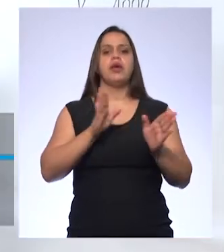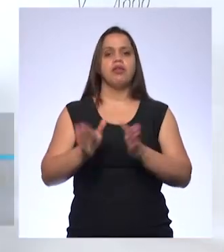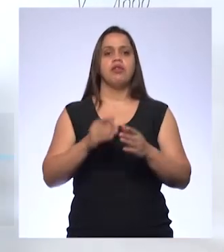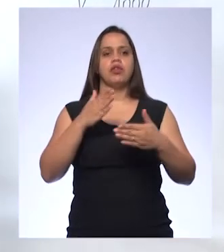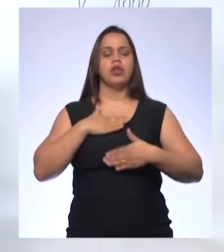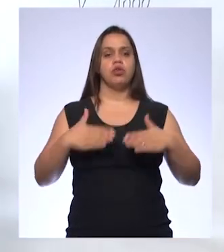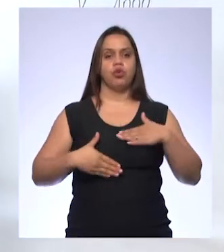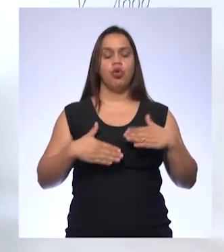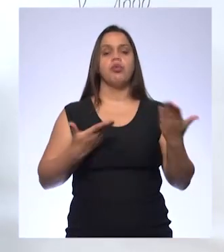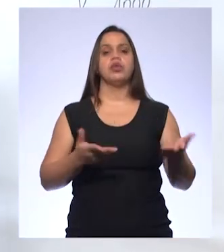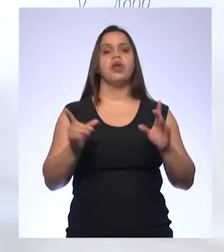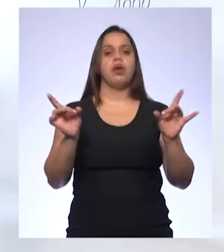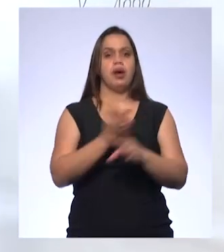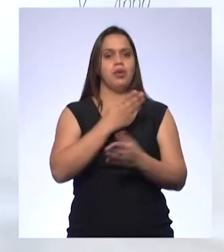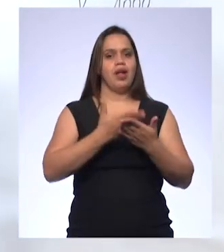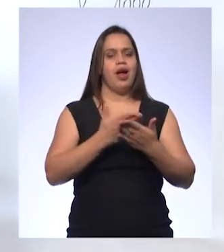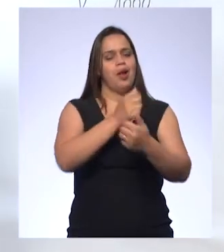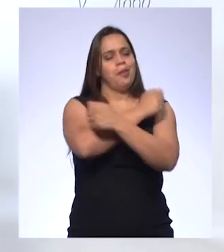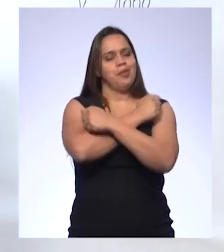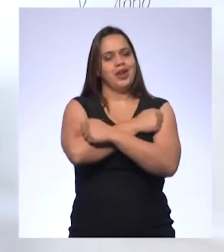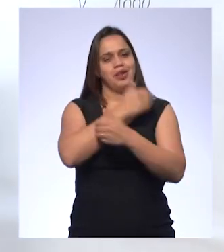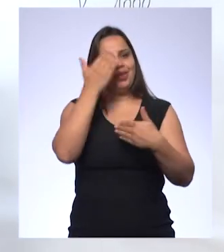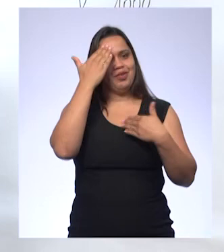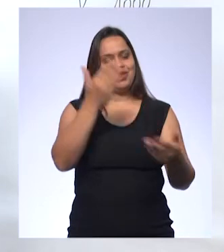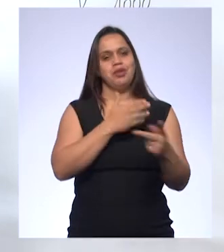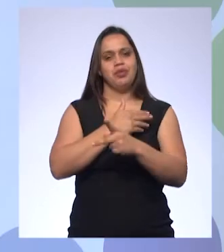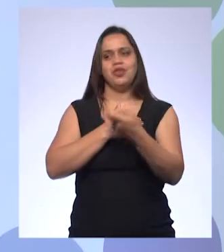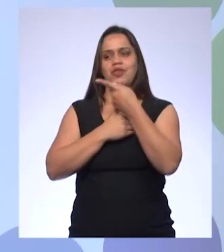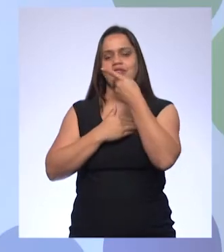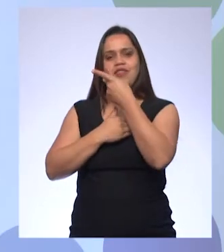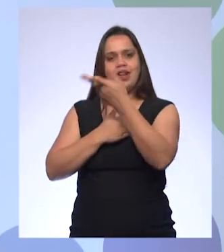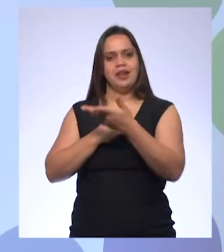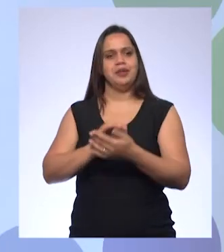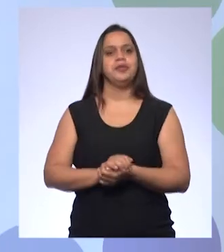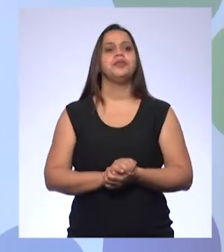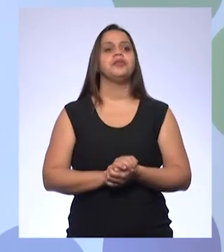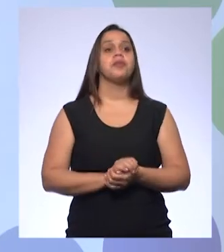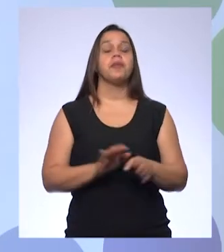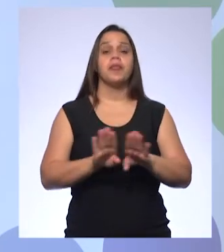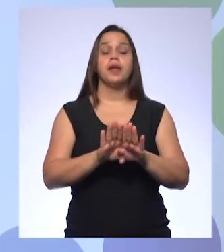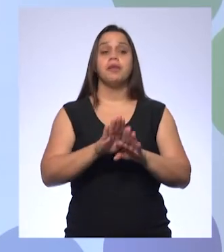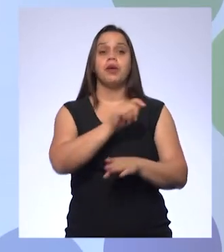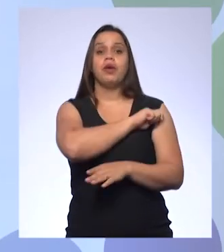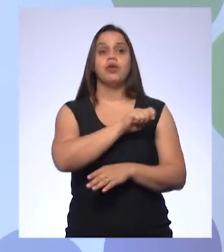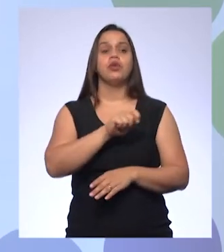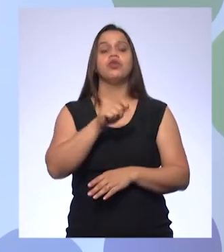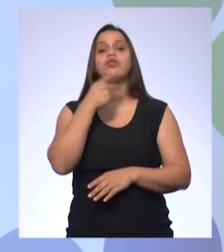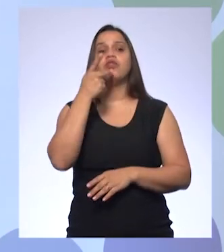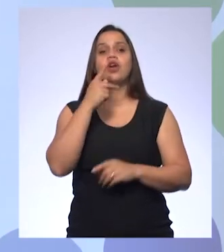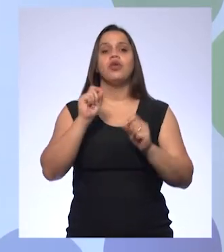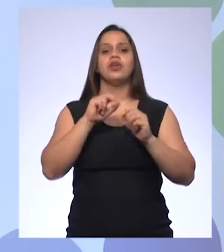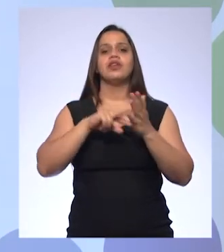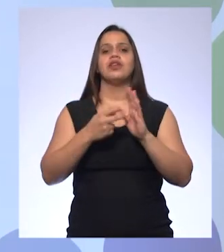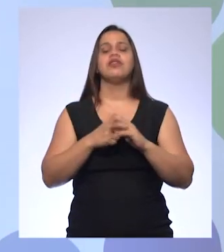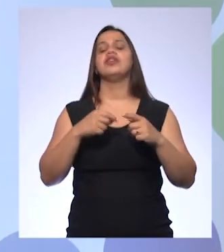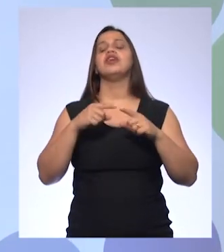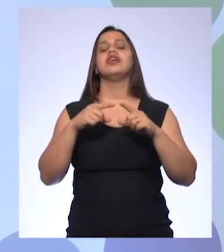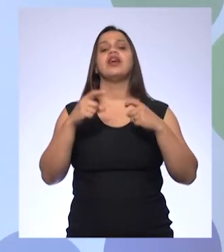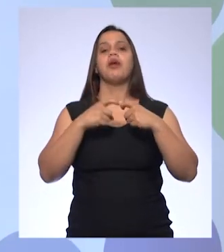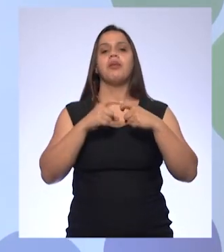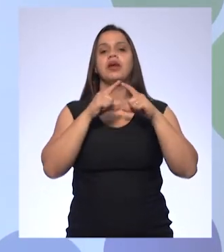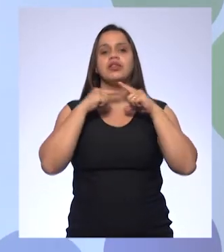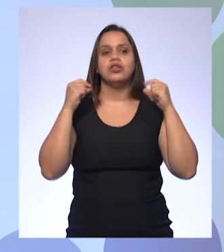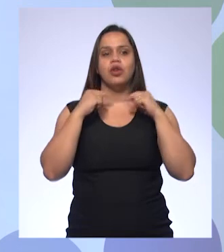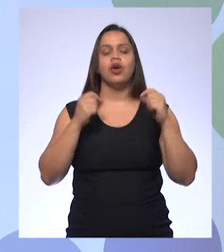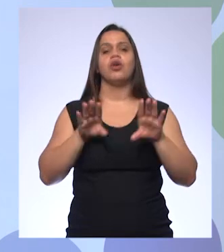último recadinho para vocês. Um abraço, obrigado aí pela aula, viu? Foi o João Vitor que falou endócrino, tá bom, gente? Ó, aproveita e diz aí